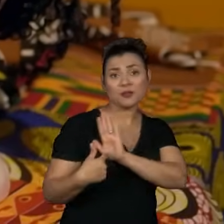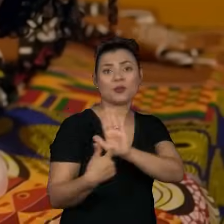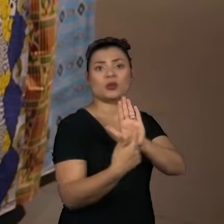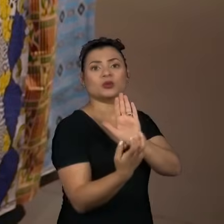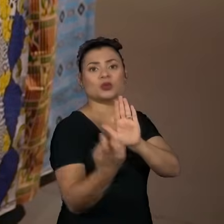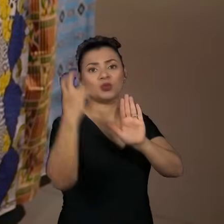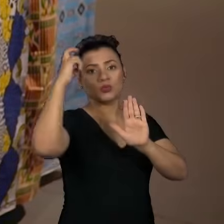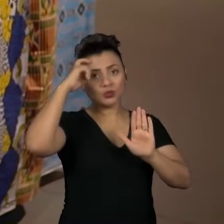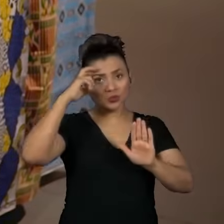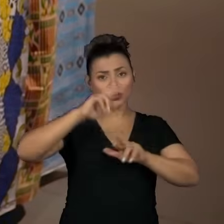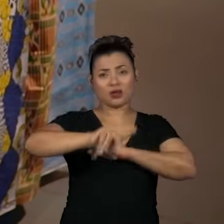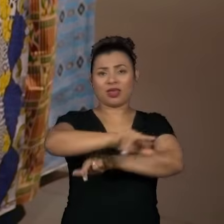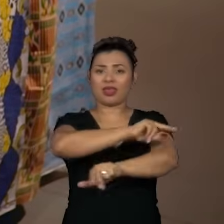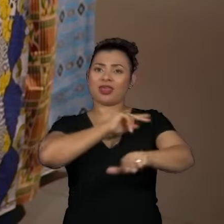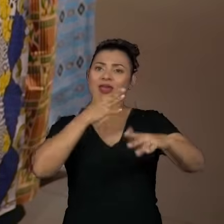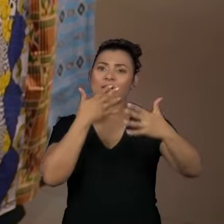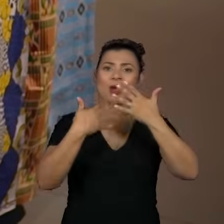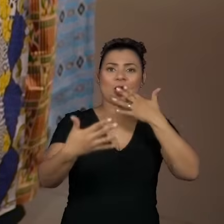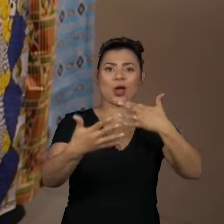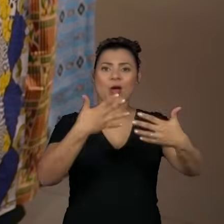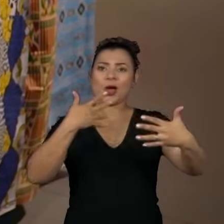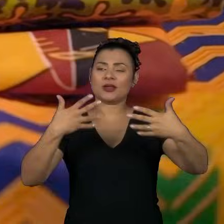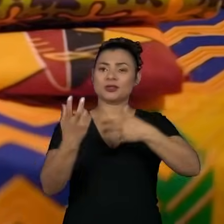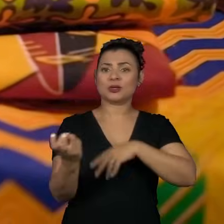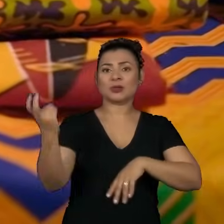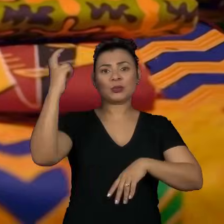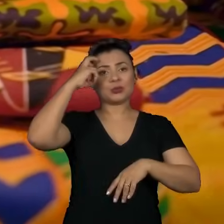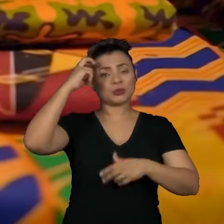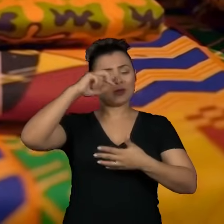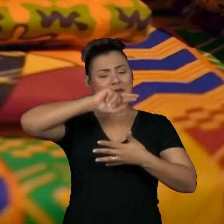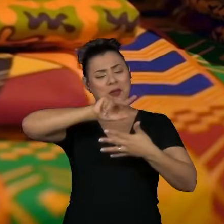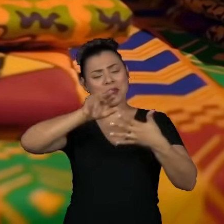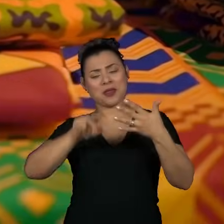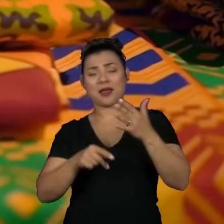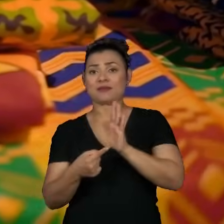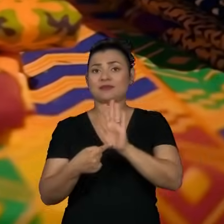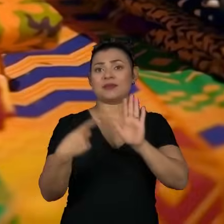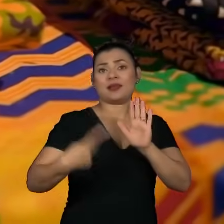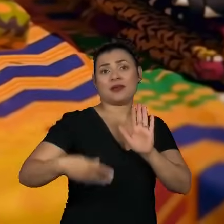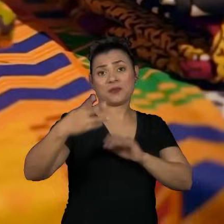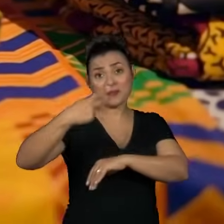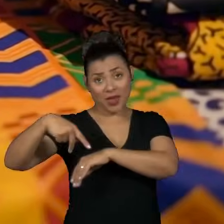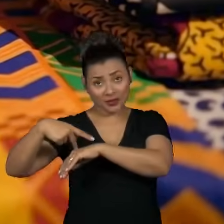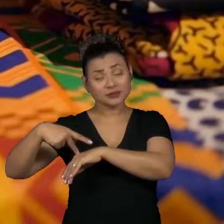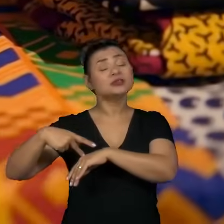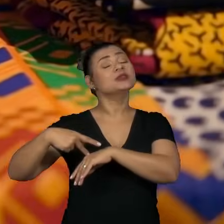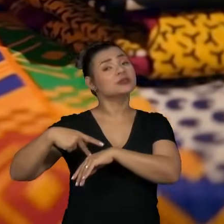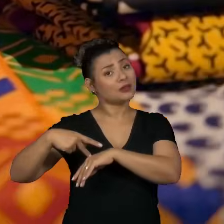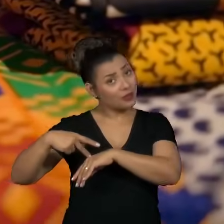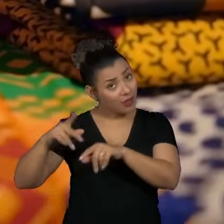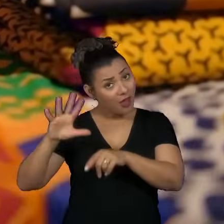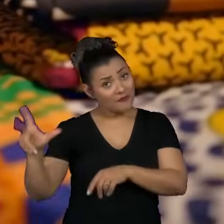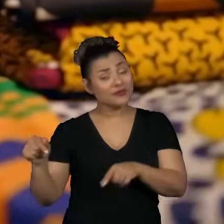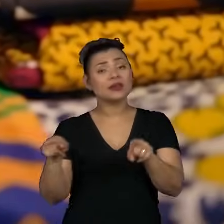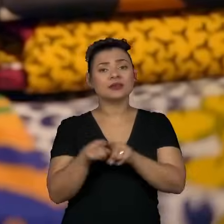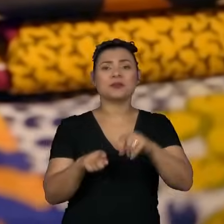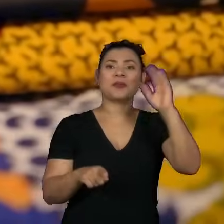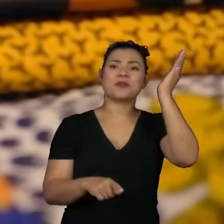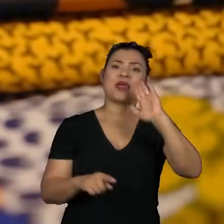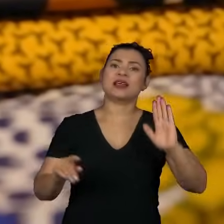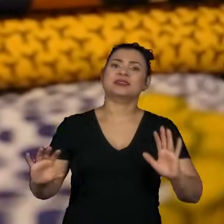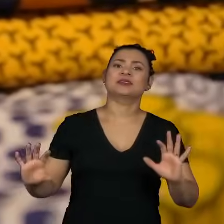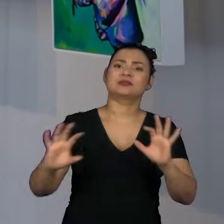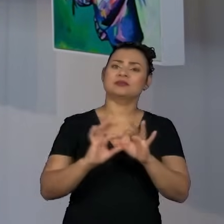multiplicidade de cores e também de culturas que tem só o meu país. Vamos mostrar também essa diversidade cultural que tem o continente africano.